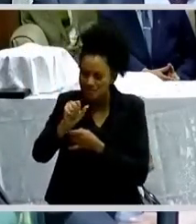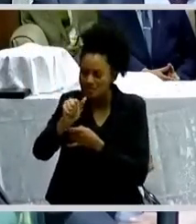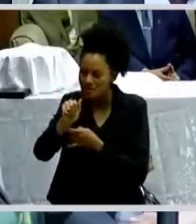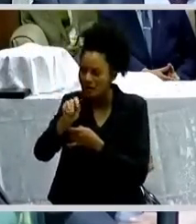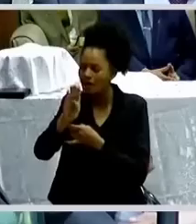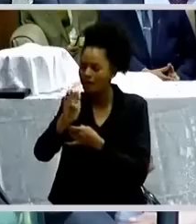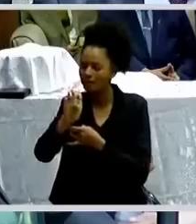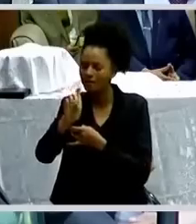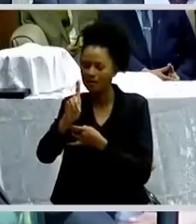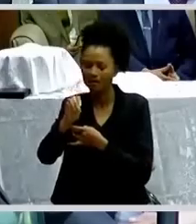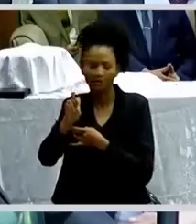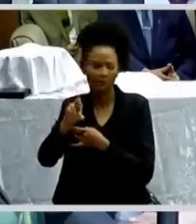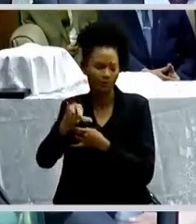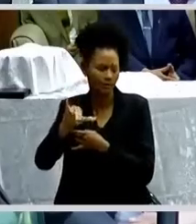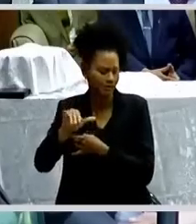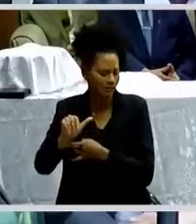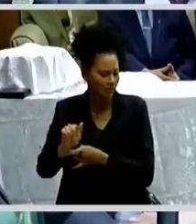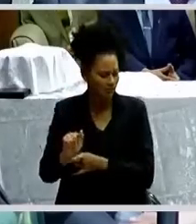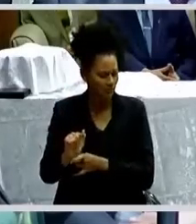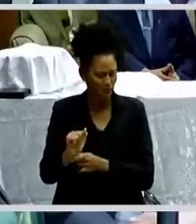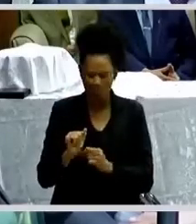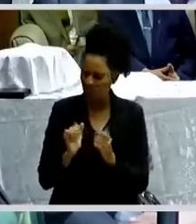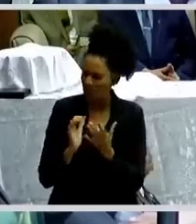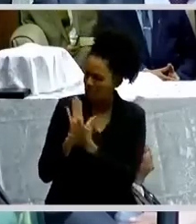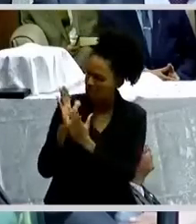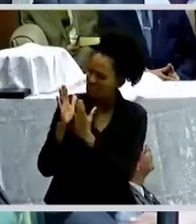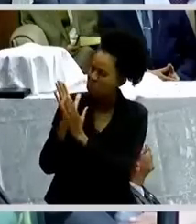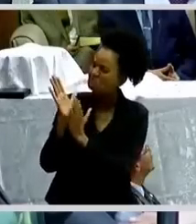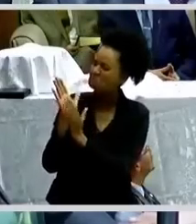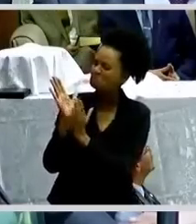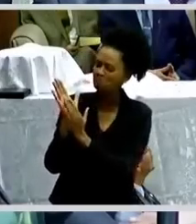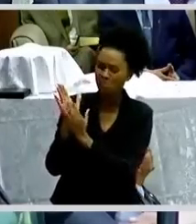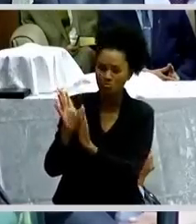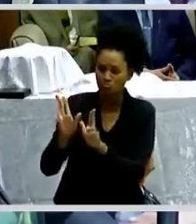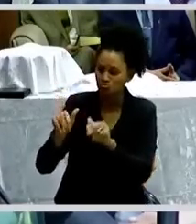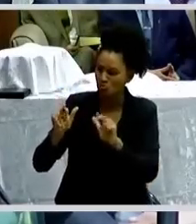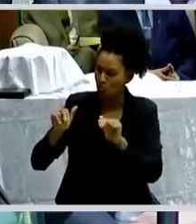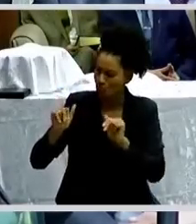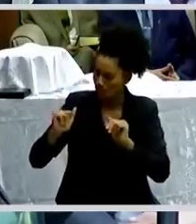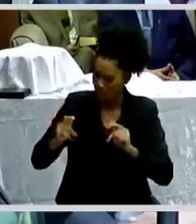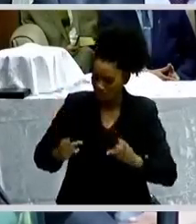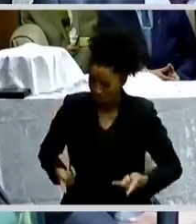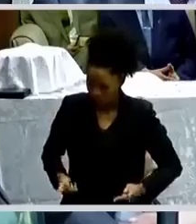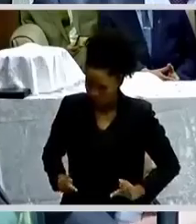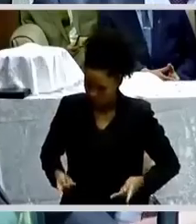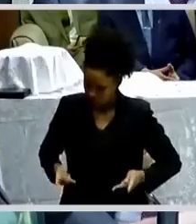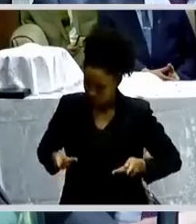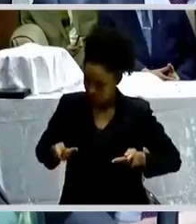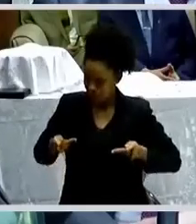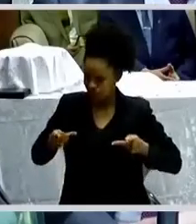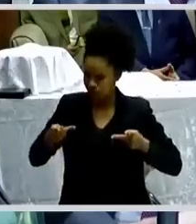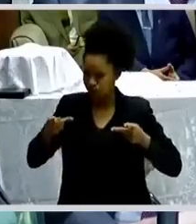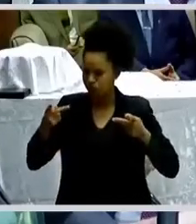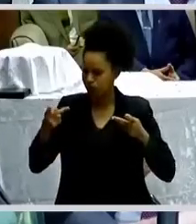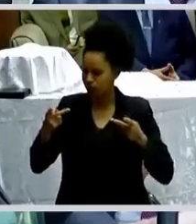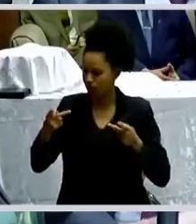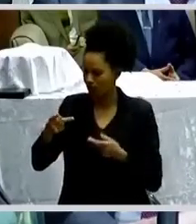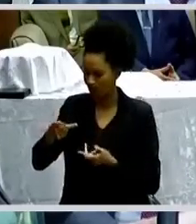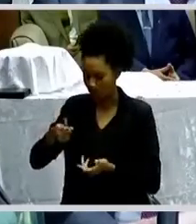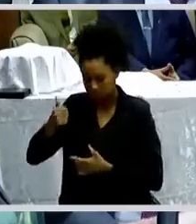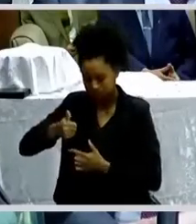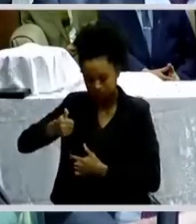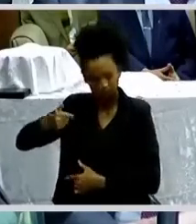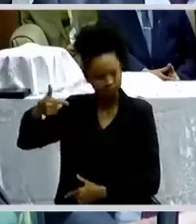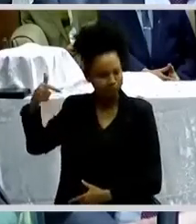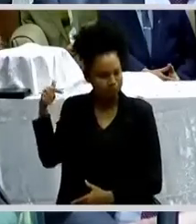ovacionava. Nunca houve um período mais próspero do que esse. Então